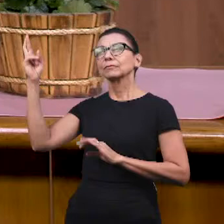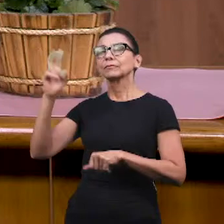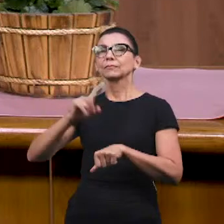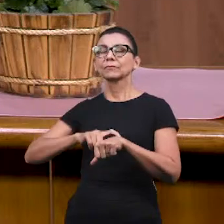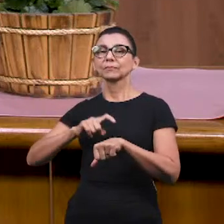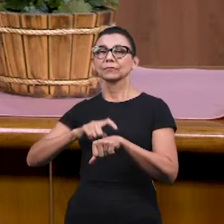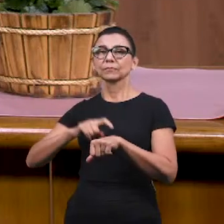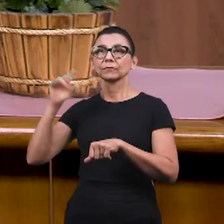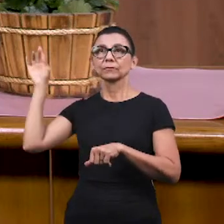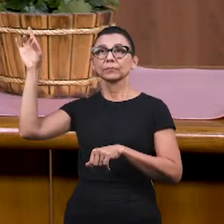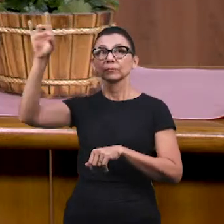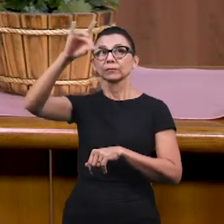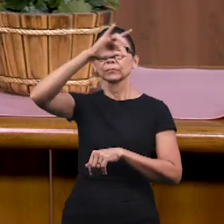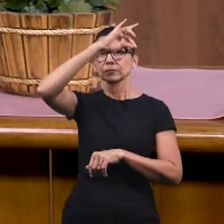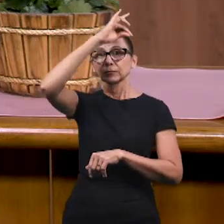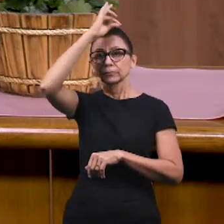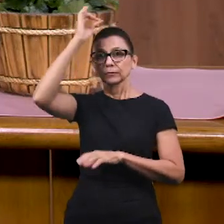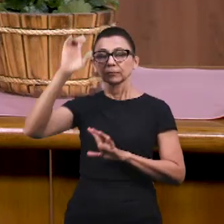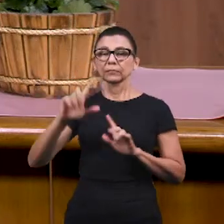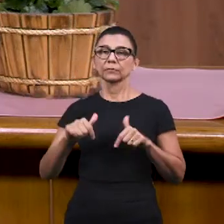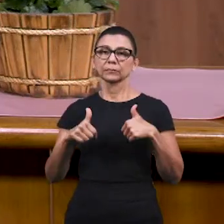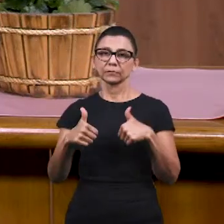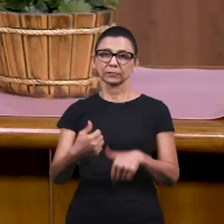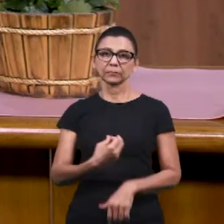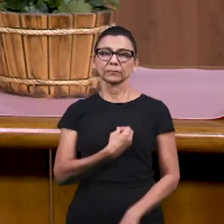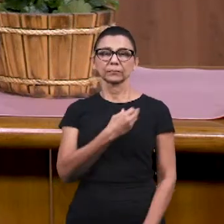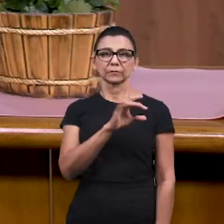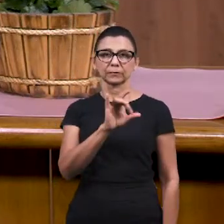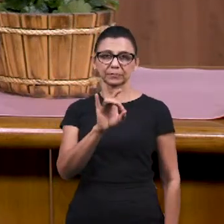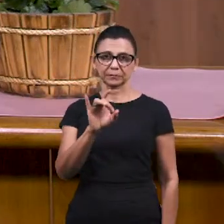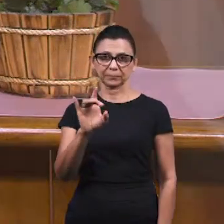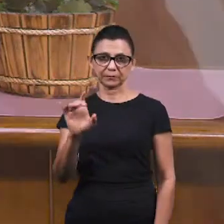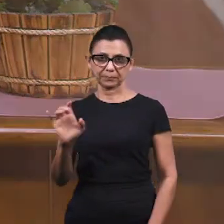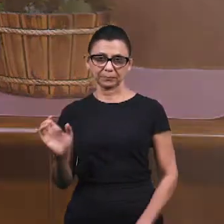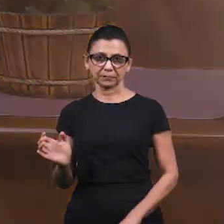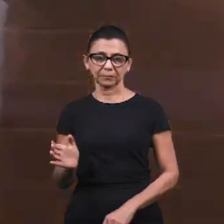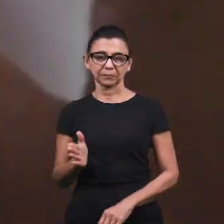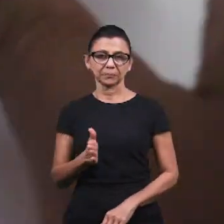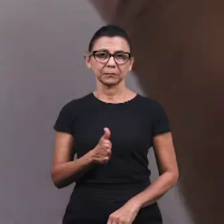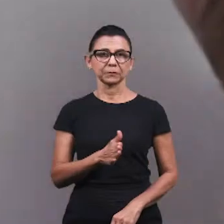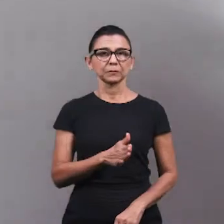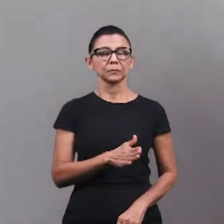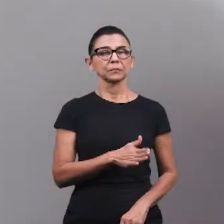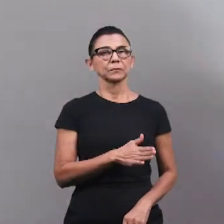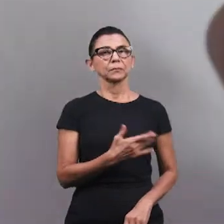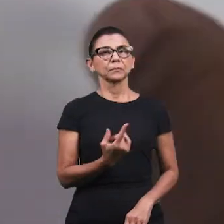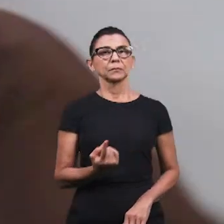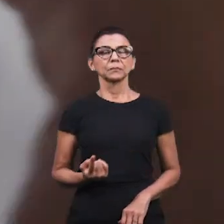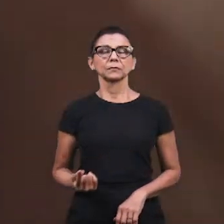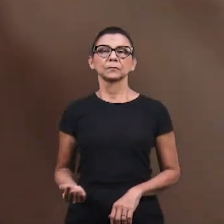Deus já está agindo nas nossas vidas, nós vamos louvar ao Senhor com um hino.